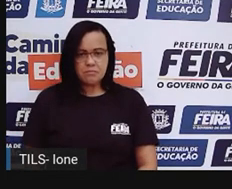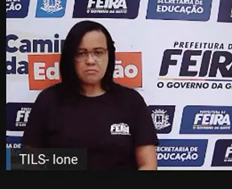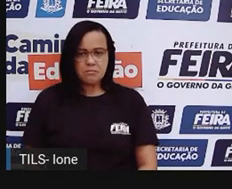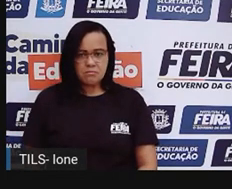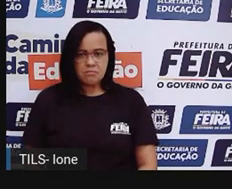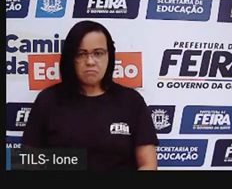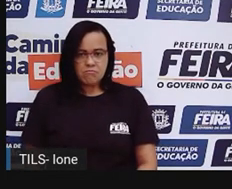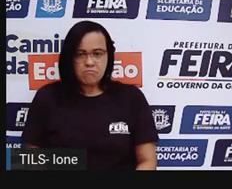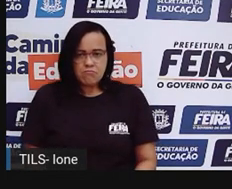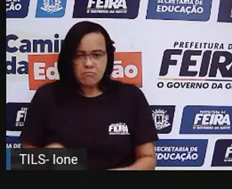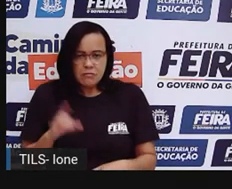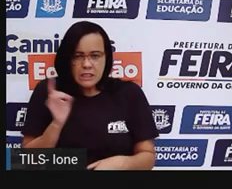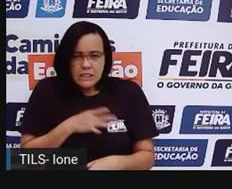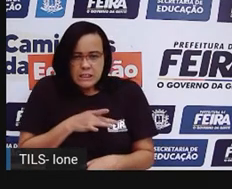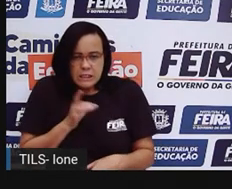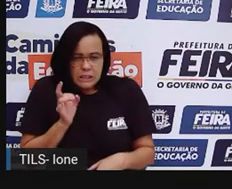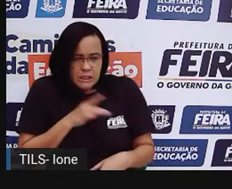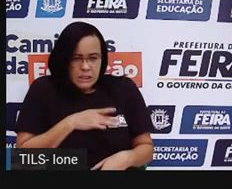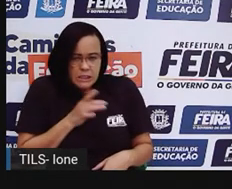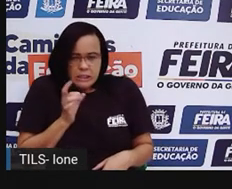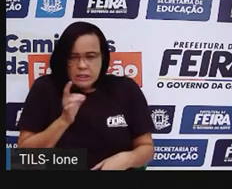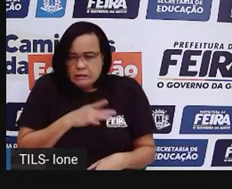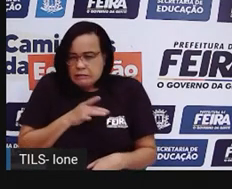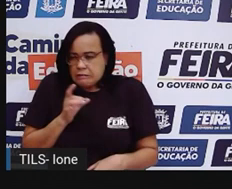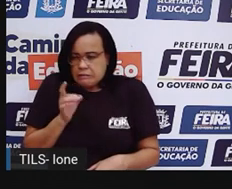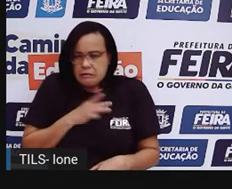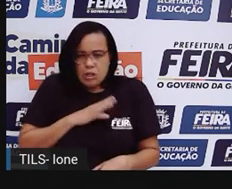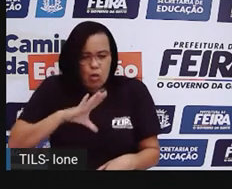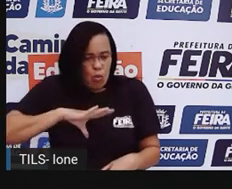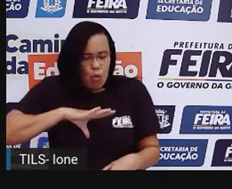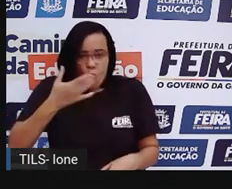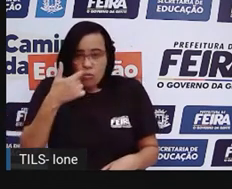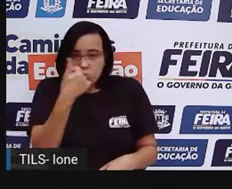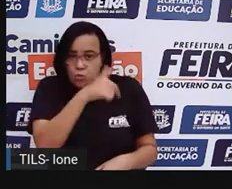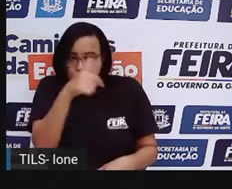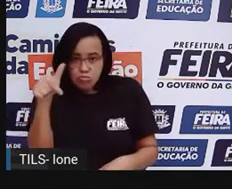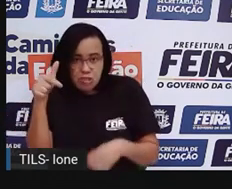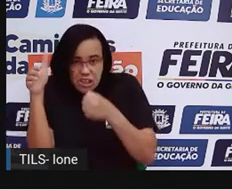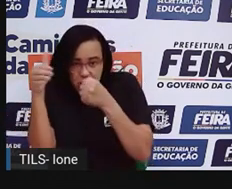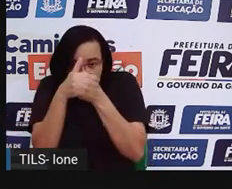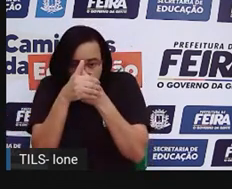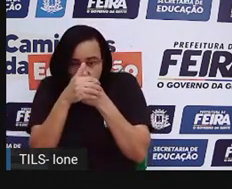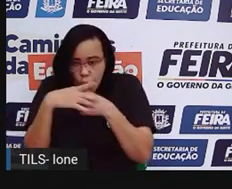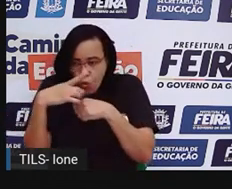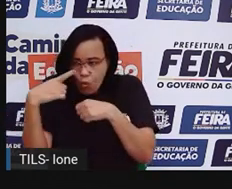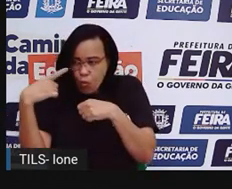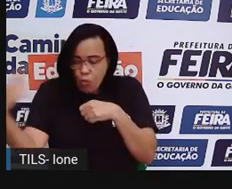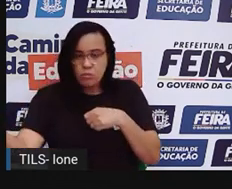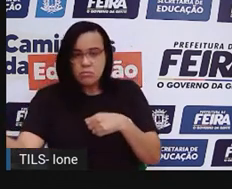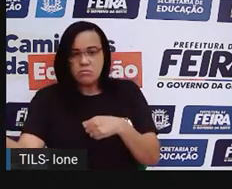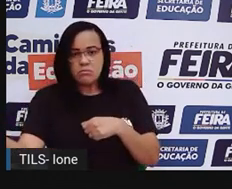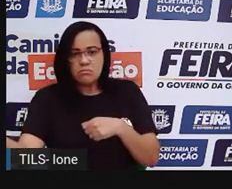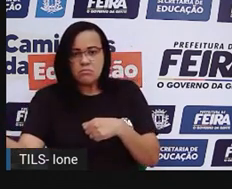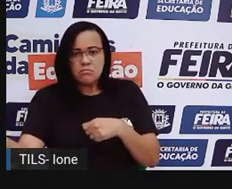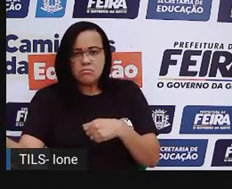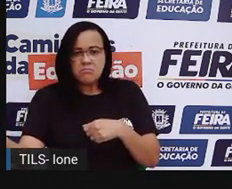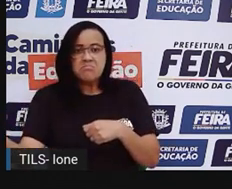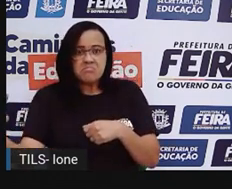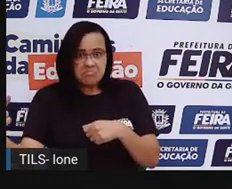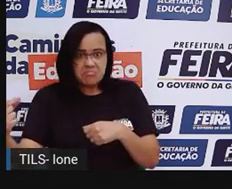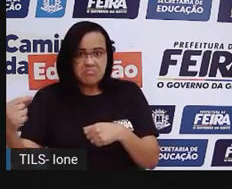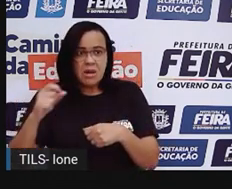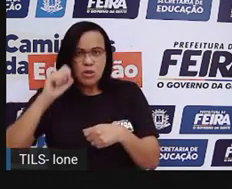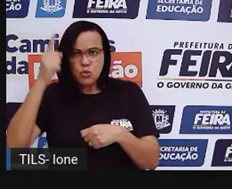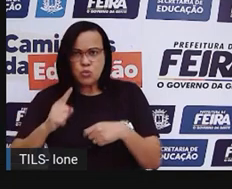O medo é covarde, se esconde e foge como um raio